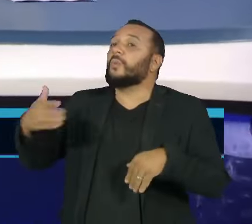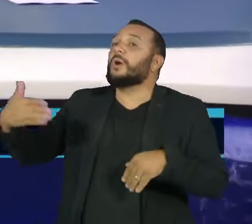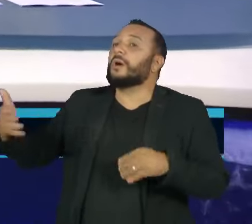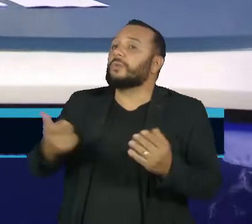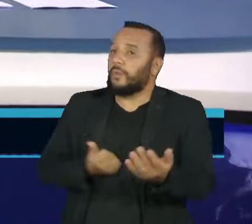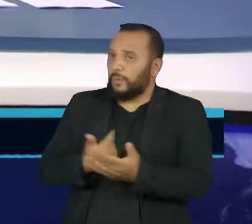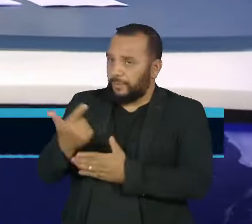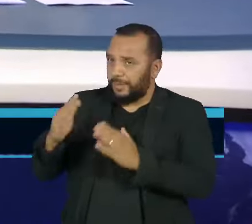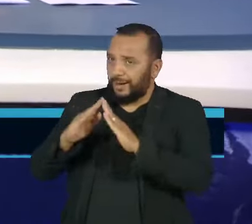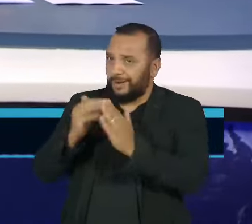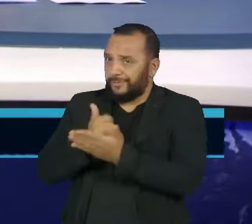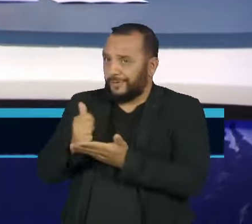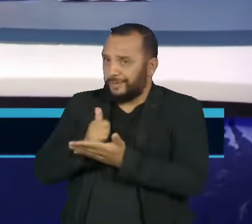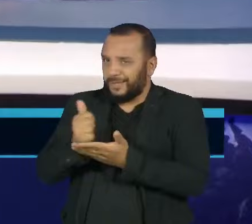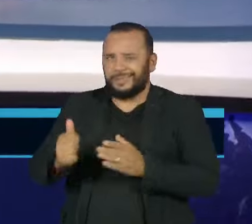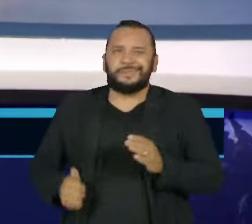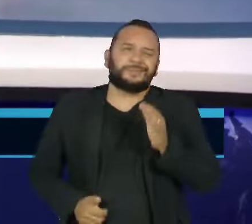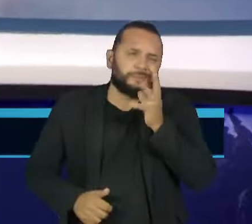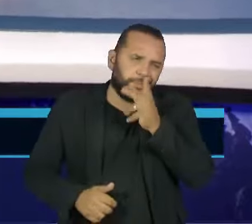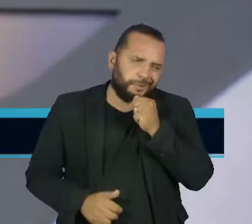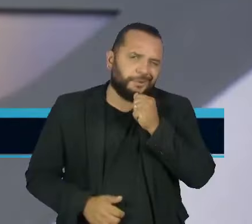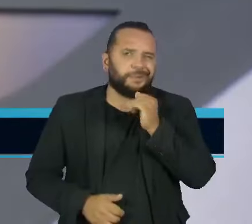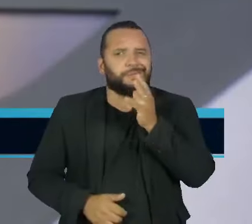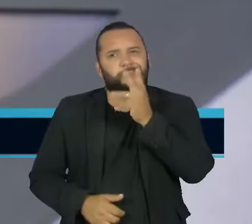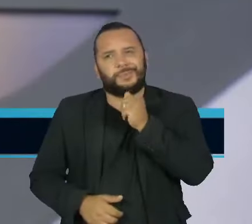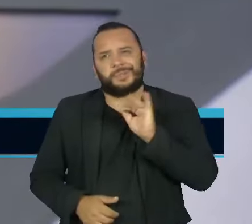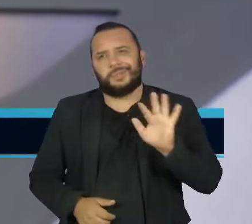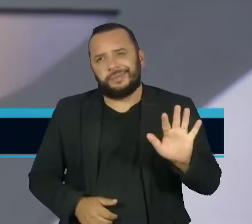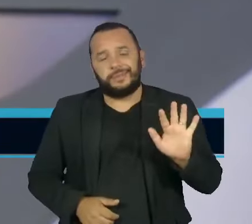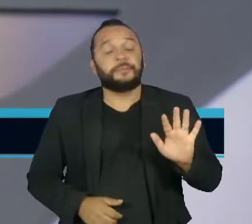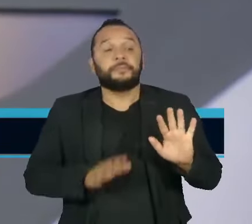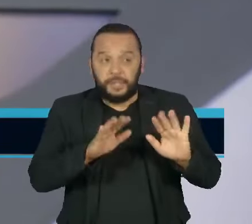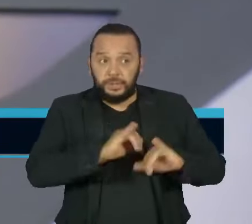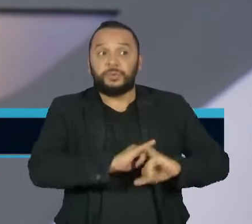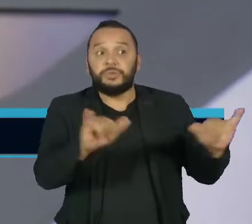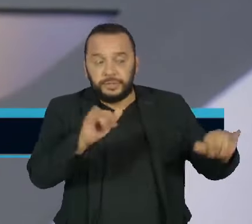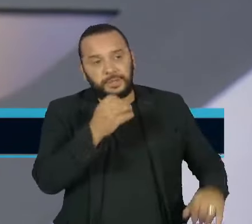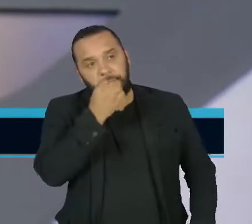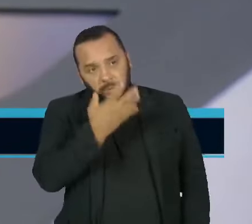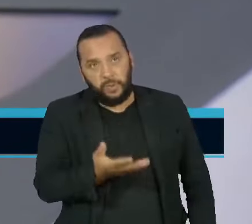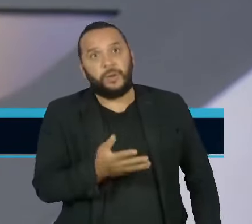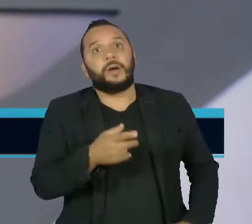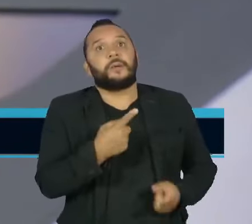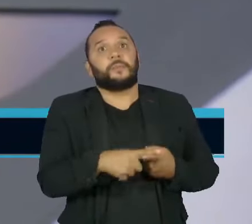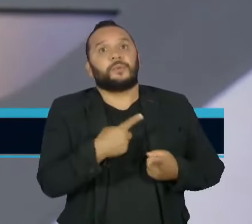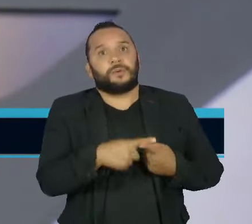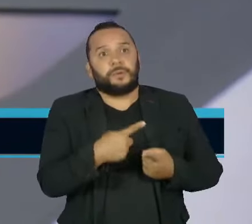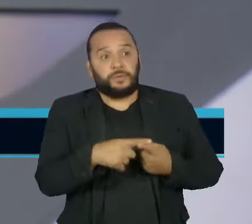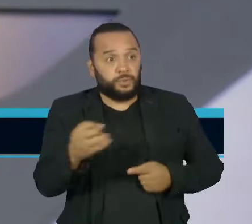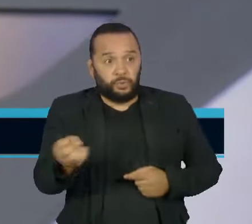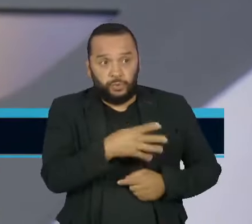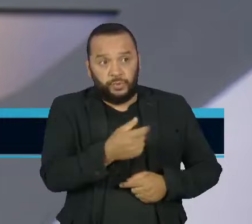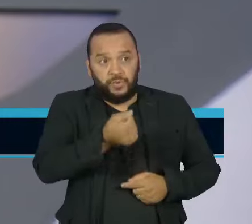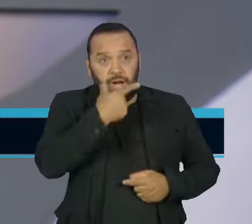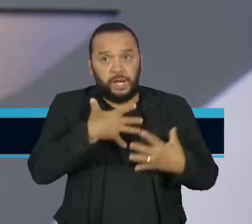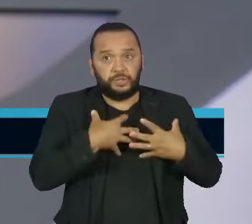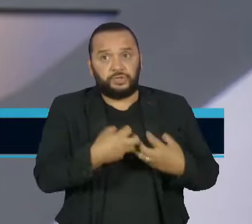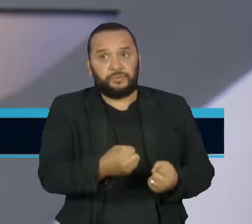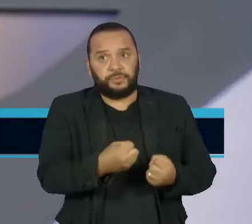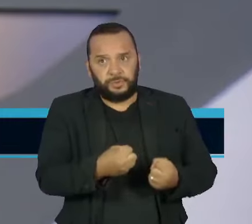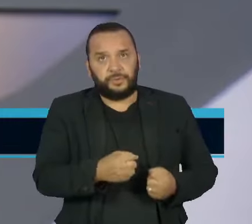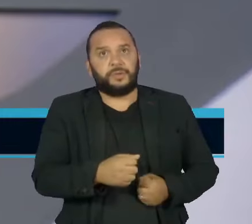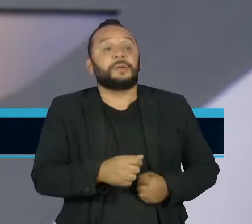farmácia vai demorar vai demorar a notícia é muito boa Rodrigo Porque nós não estamos falando só de um novo antibiótico nós estamos falando de um